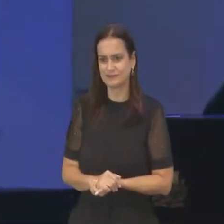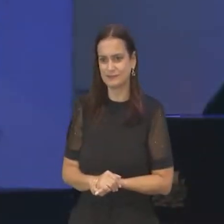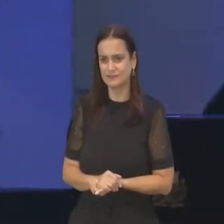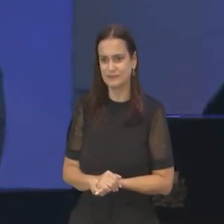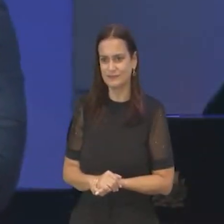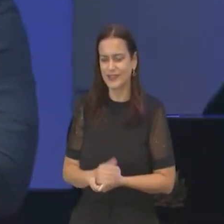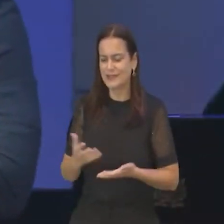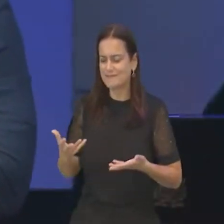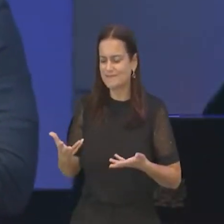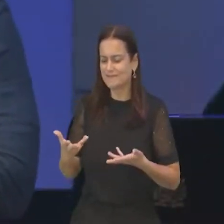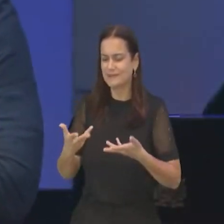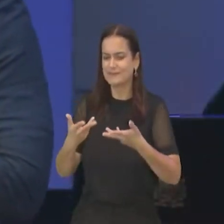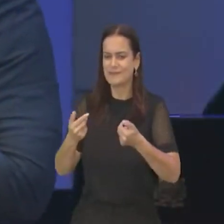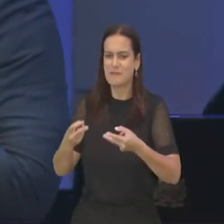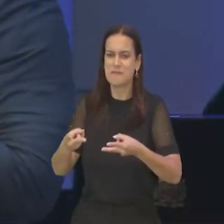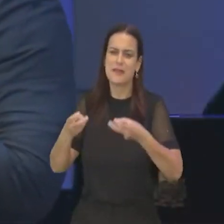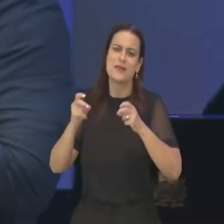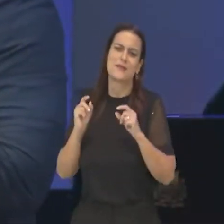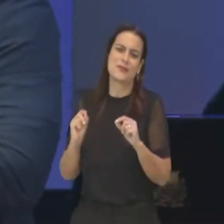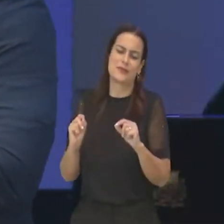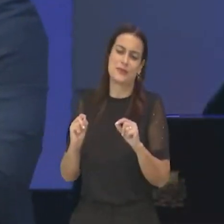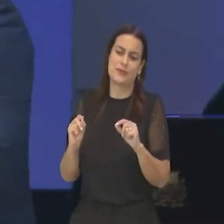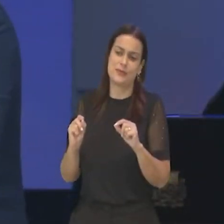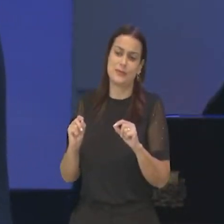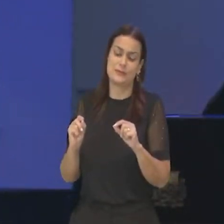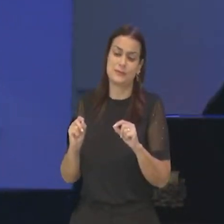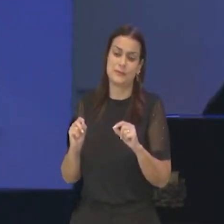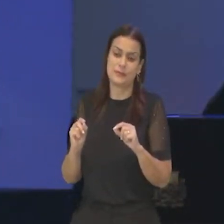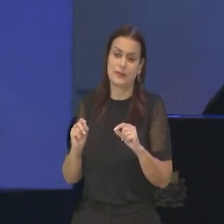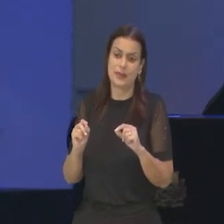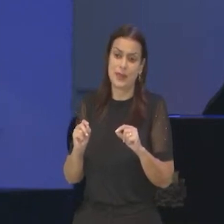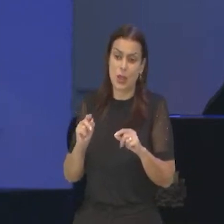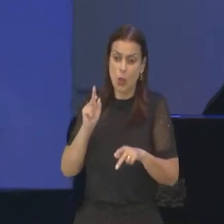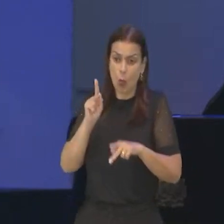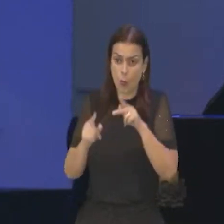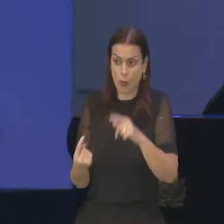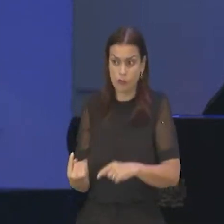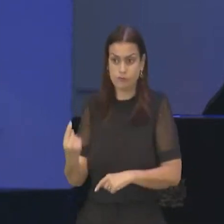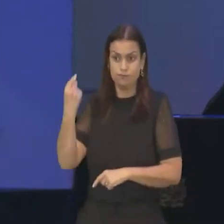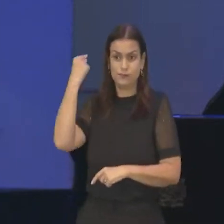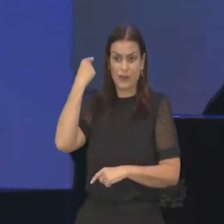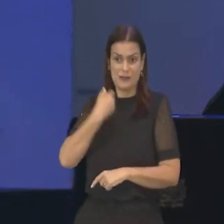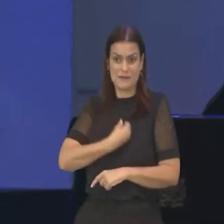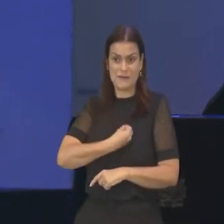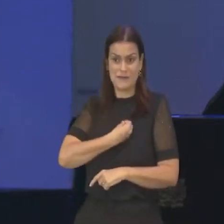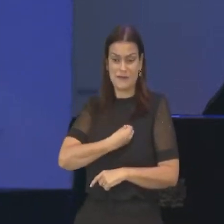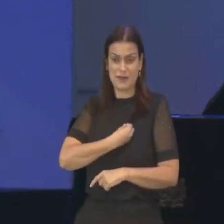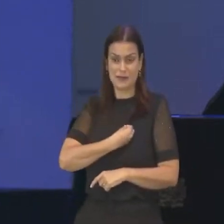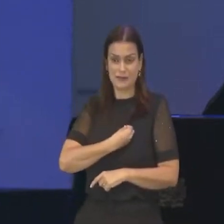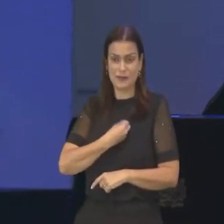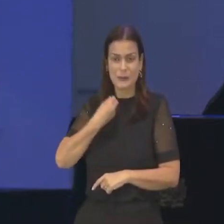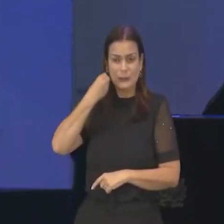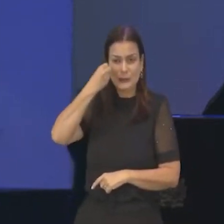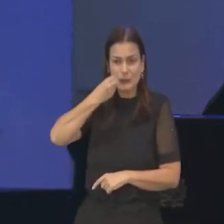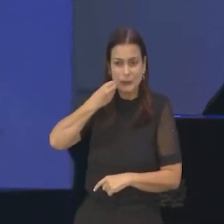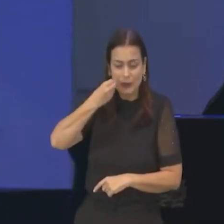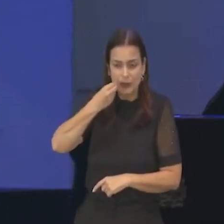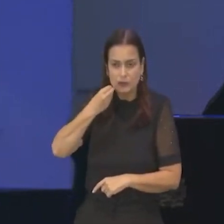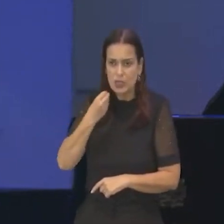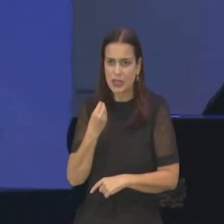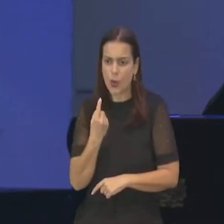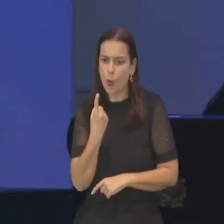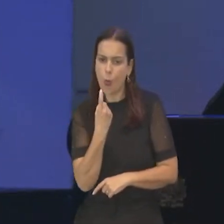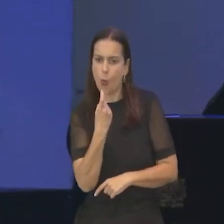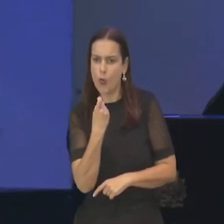E é maravilhoso perceber que o que eles estavam vivenciando não era apenas um evento